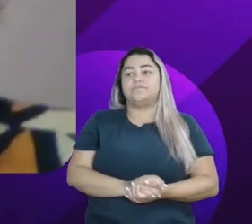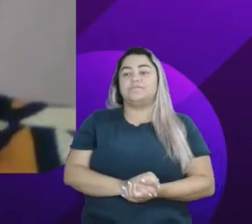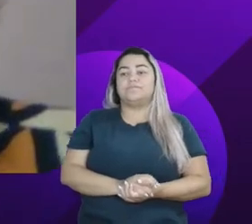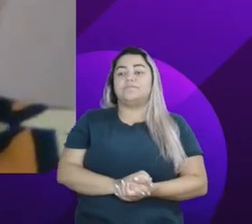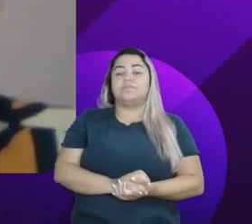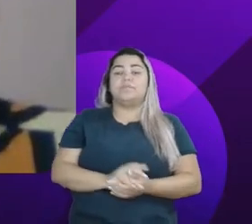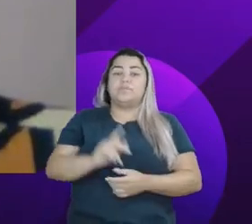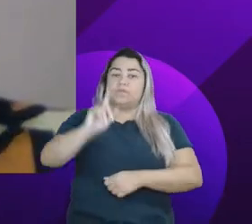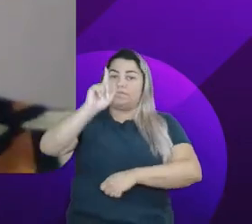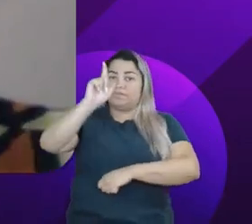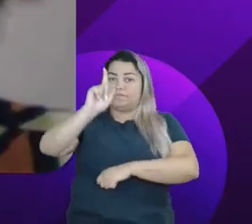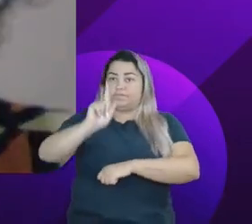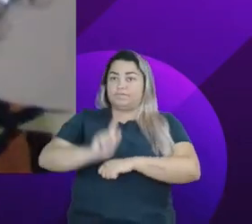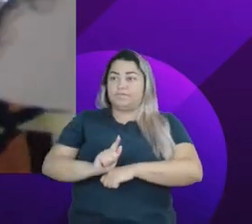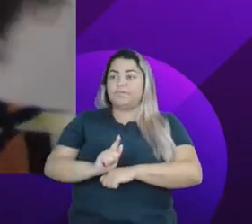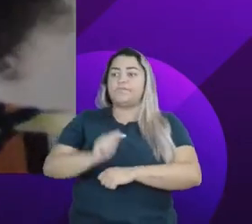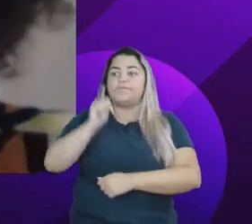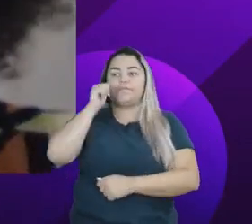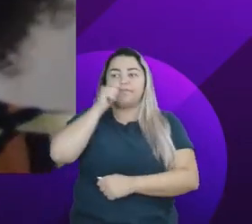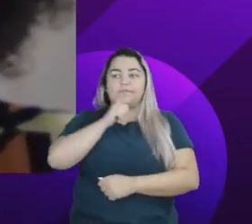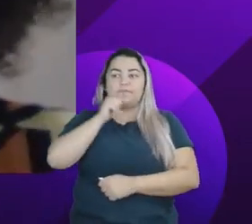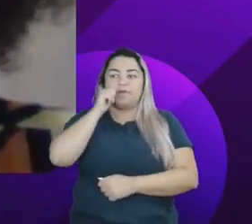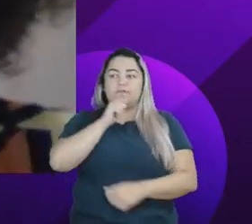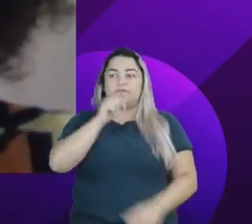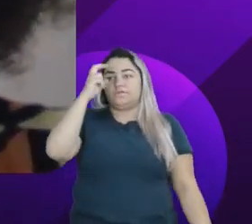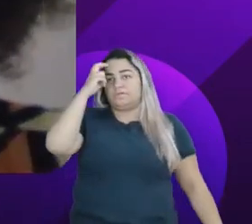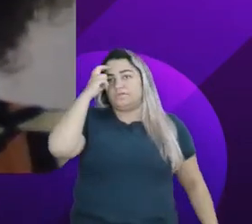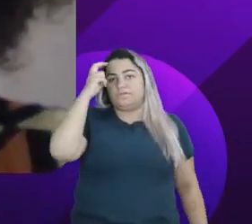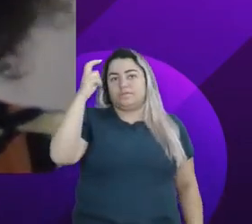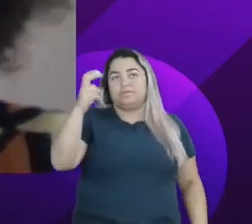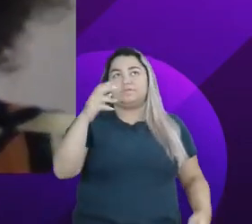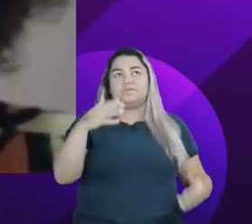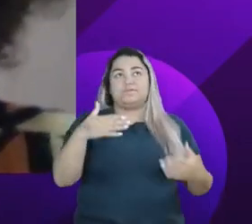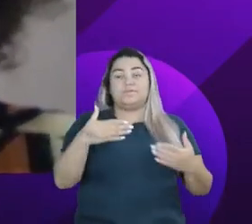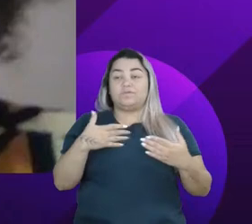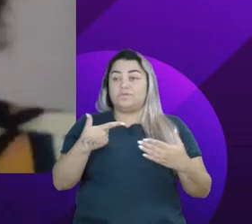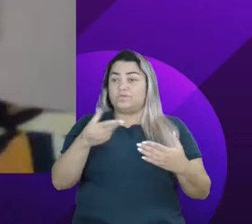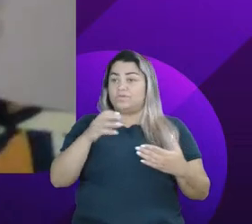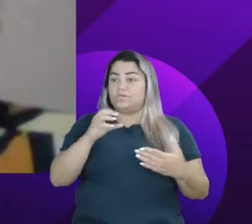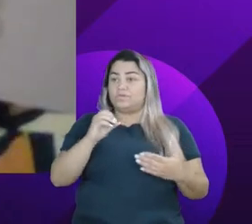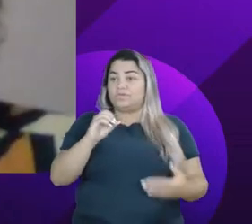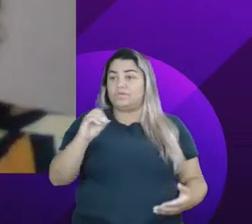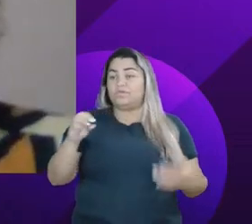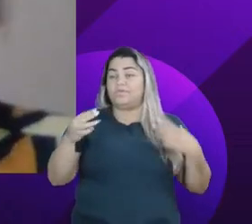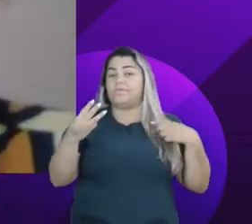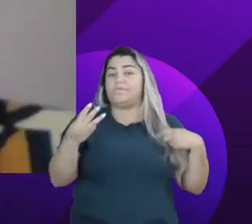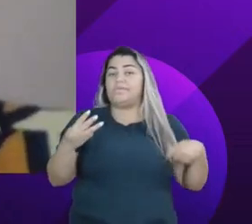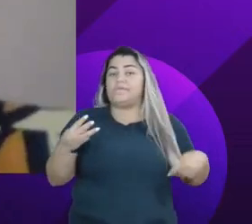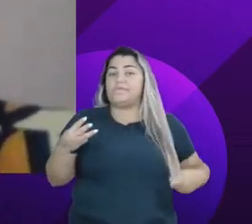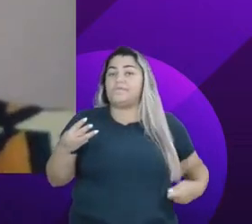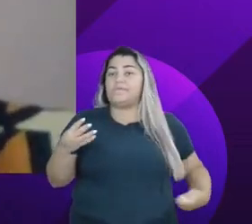fui gestora, não é, da cultura no período de 2003 a